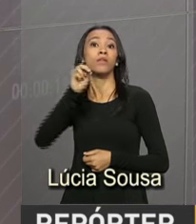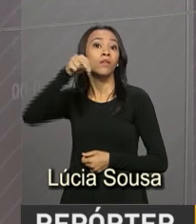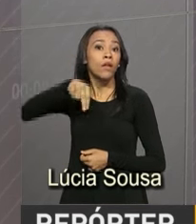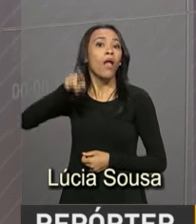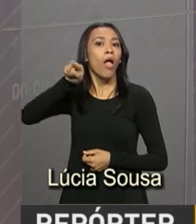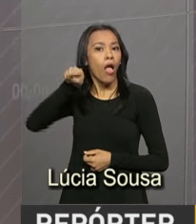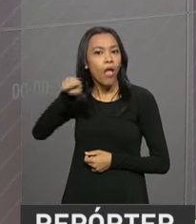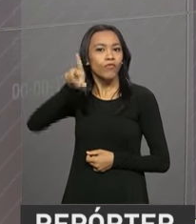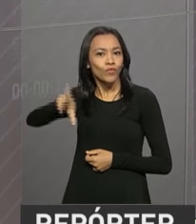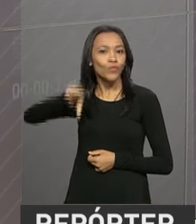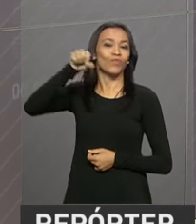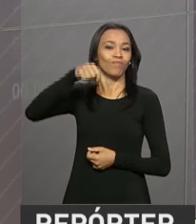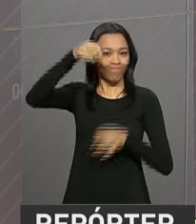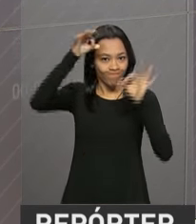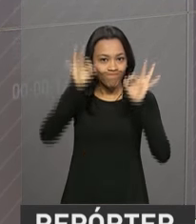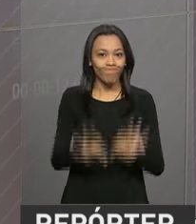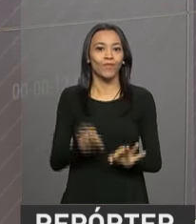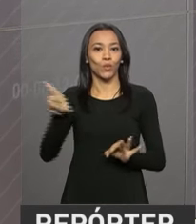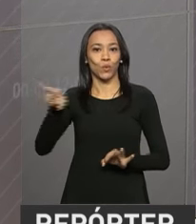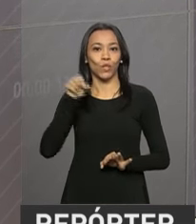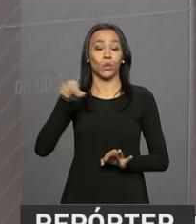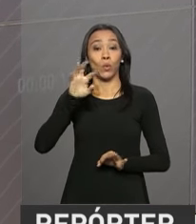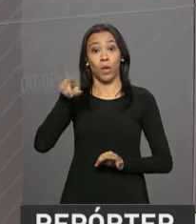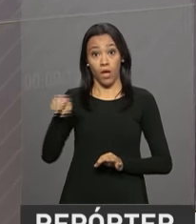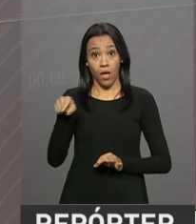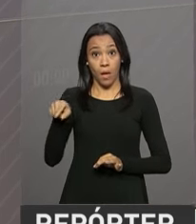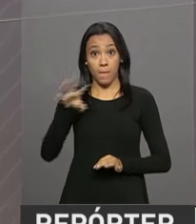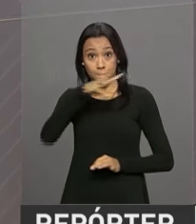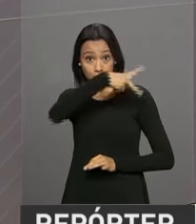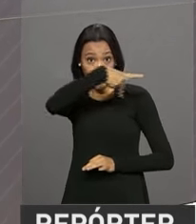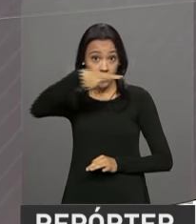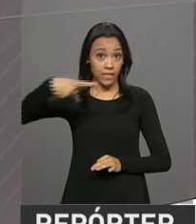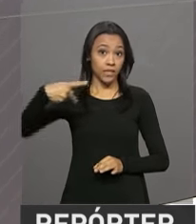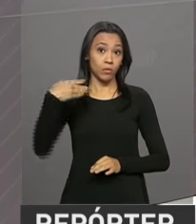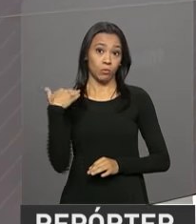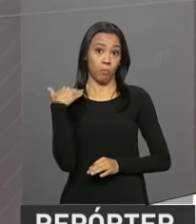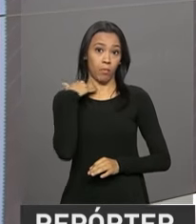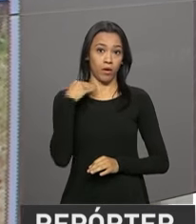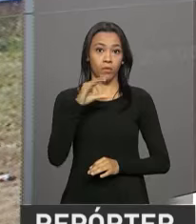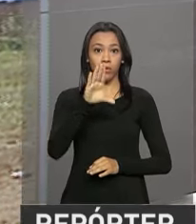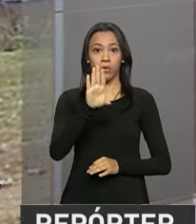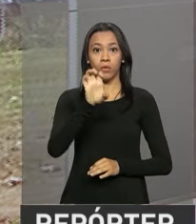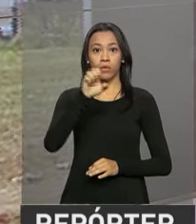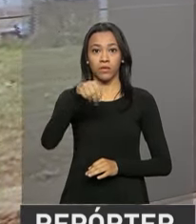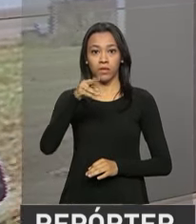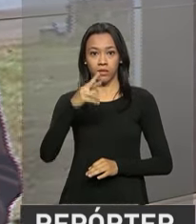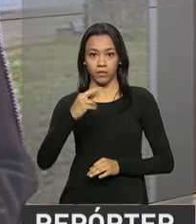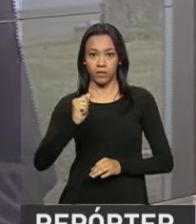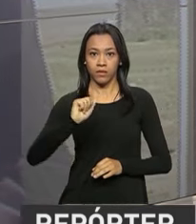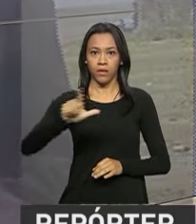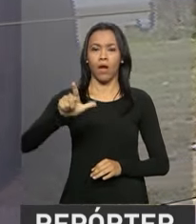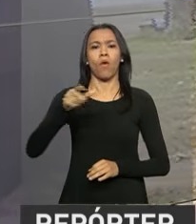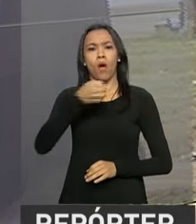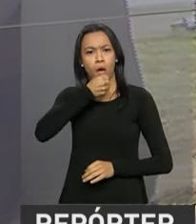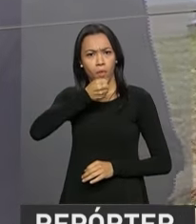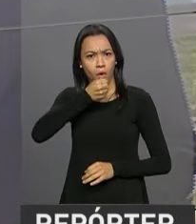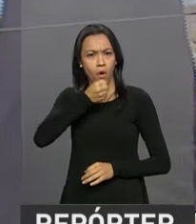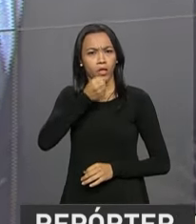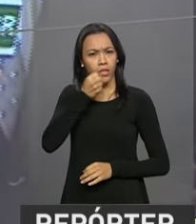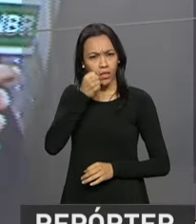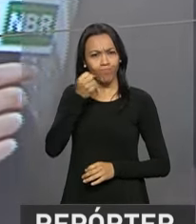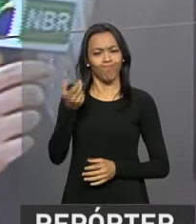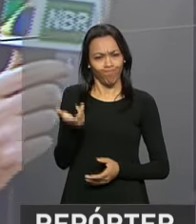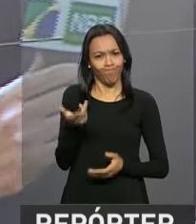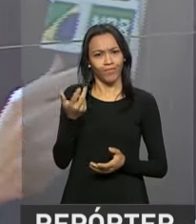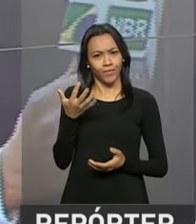pelo ministro da Fazenda, Henrique Meireles, como presidente do Banco Central. O repórter João Pedro Neto acompanhou o anúncio e